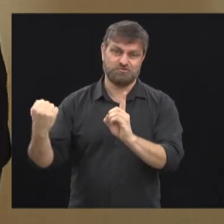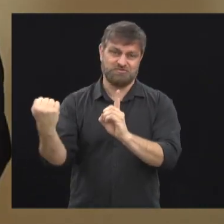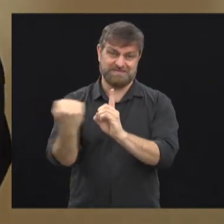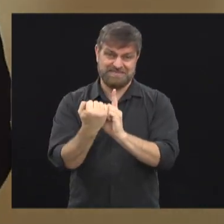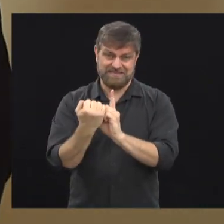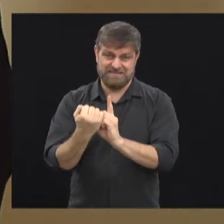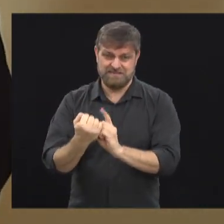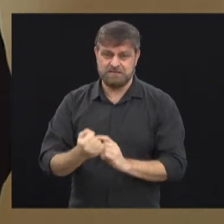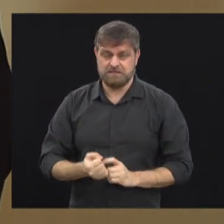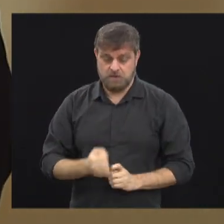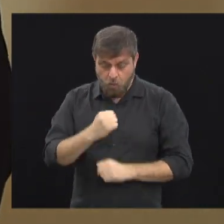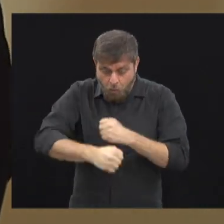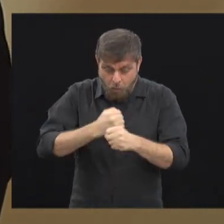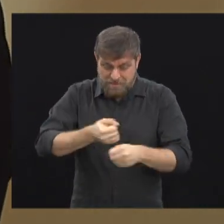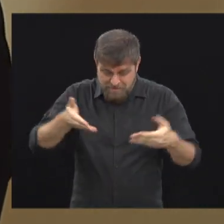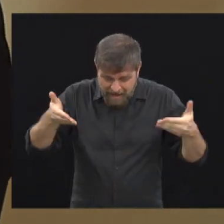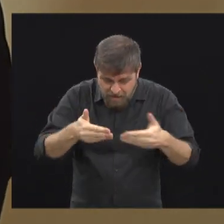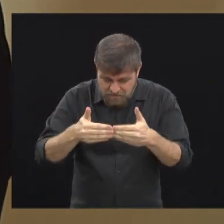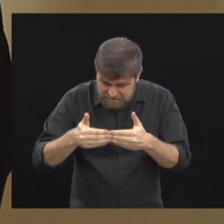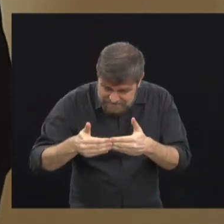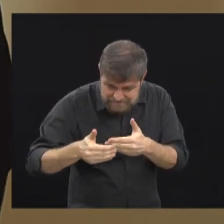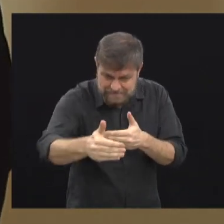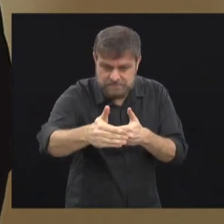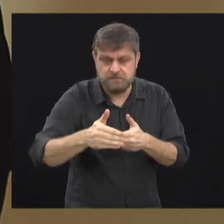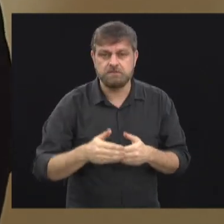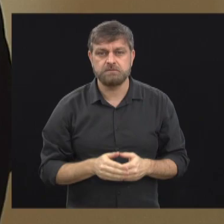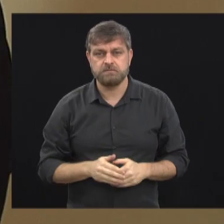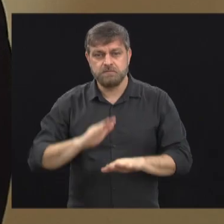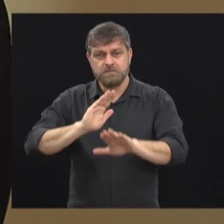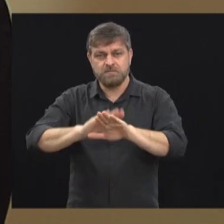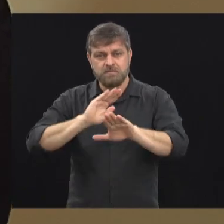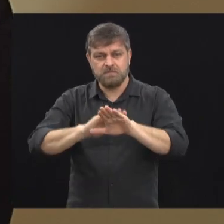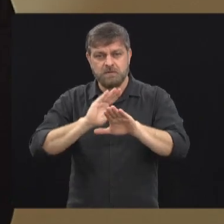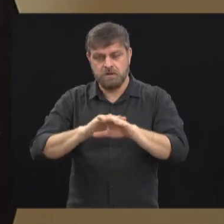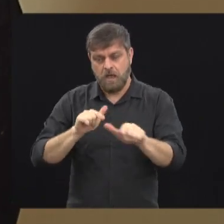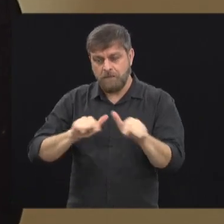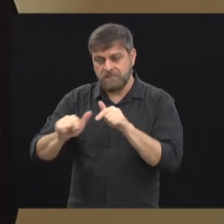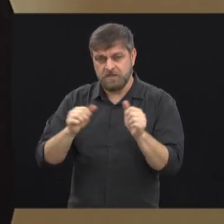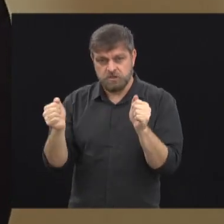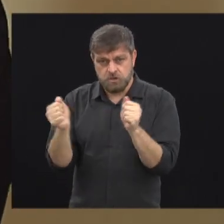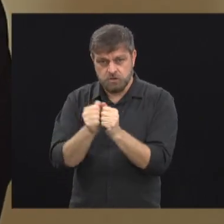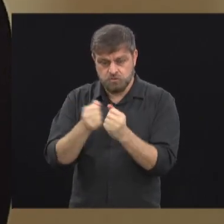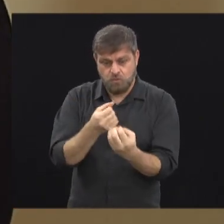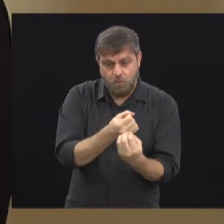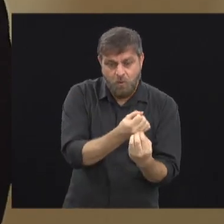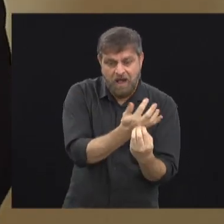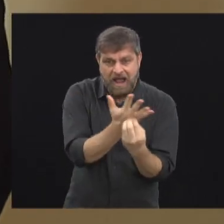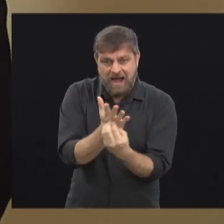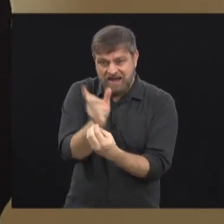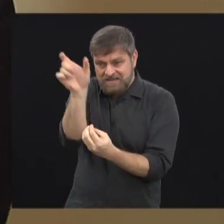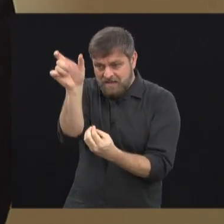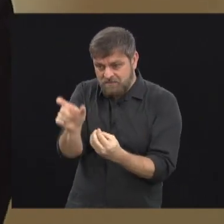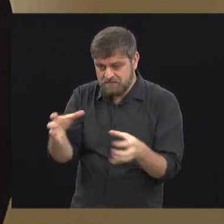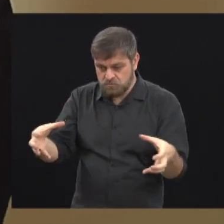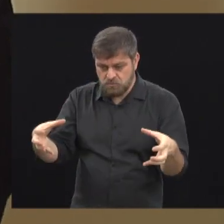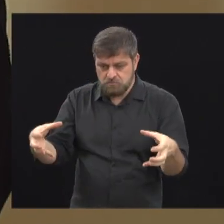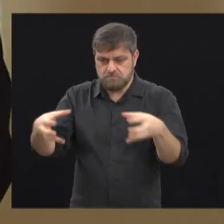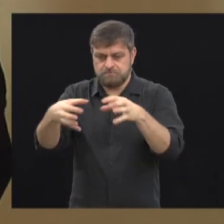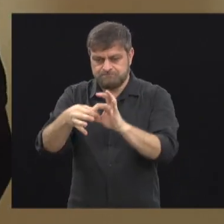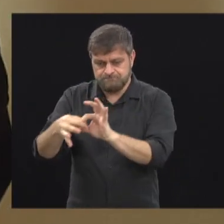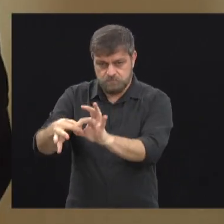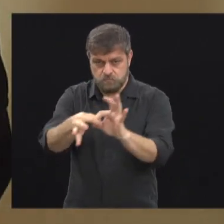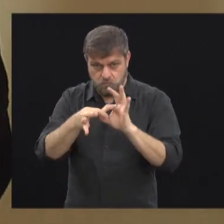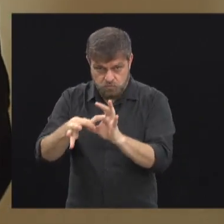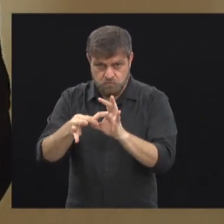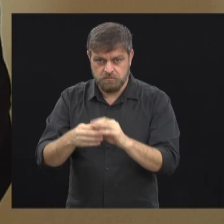Então, neste ano, a gente tem trabalhado ações junto com o programa Arte e Cidadania e o Reabilitar Juntos.